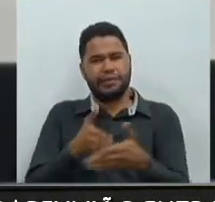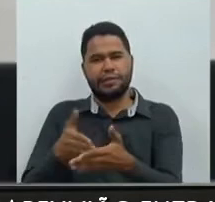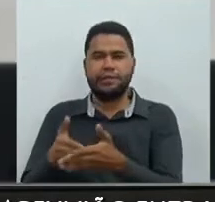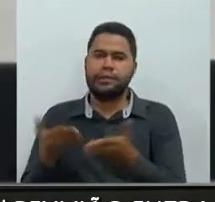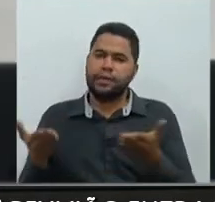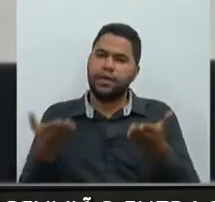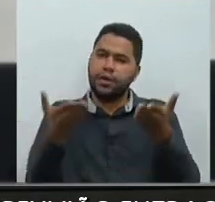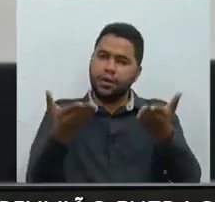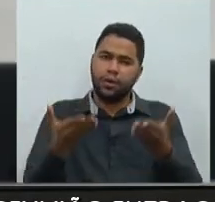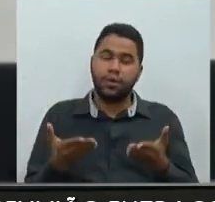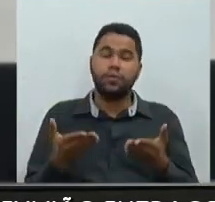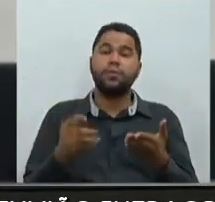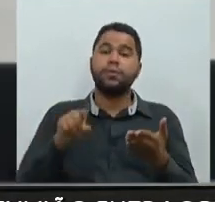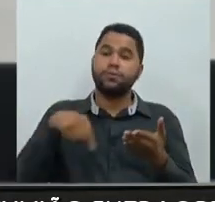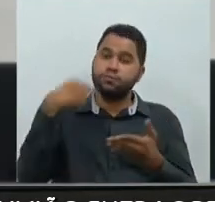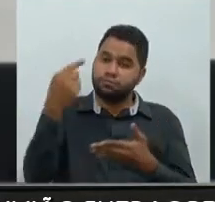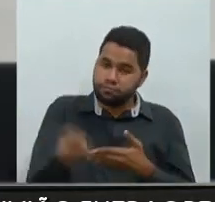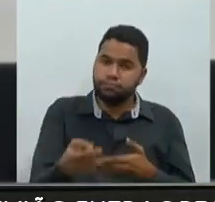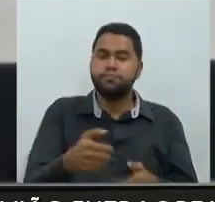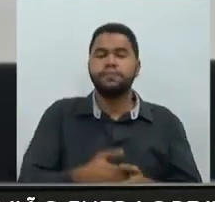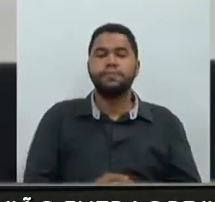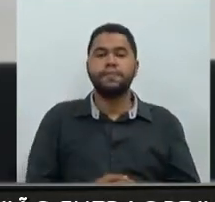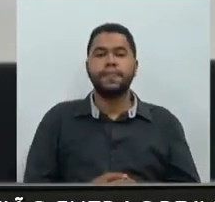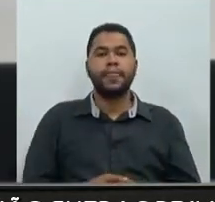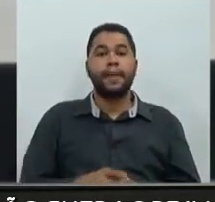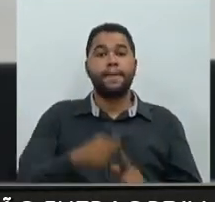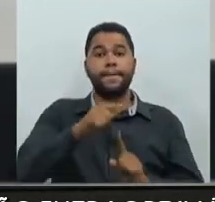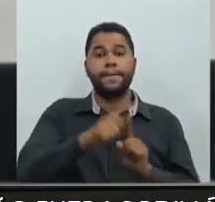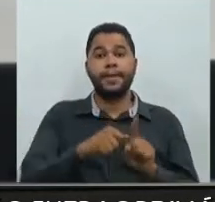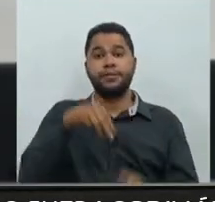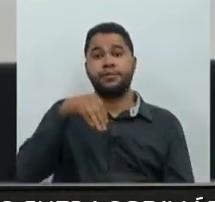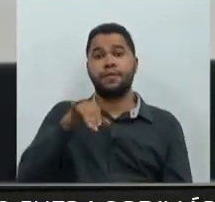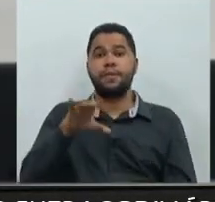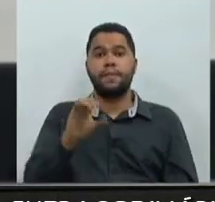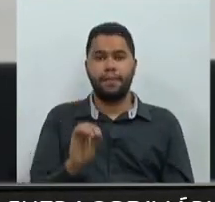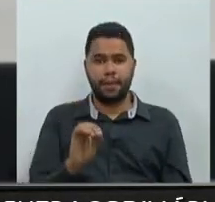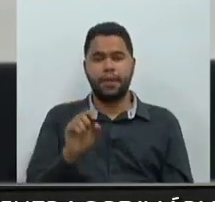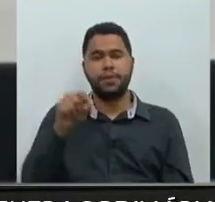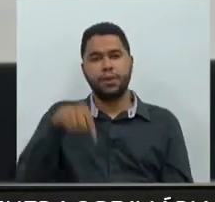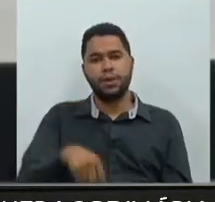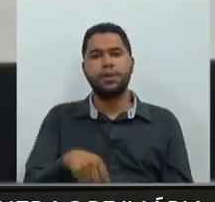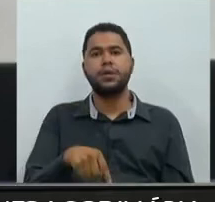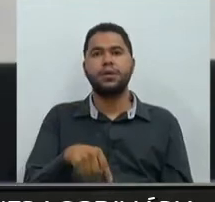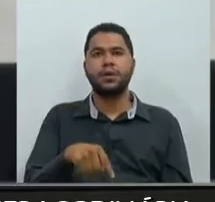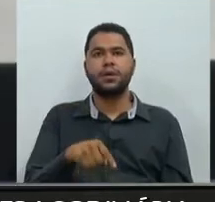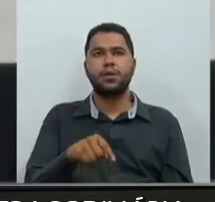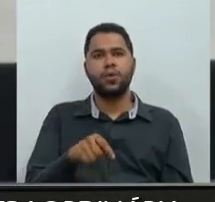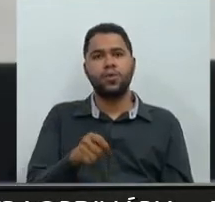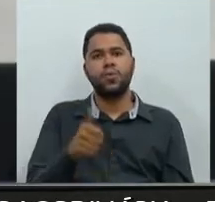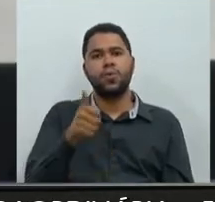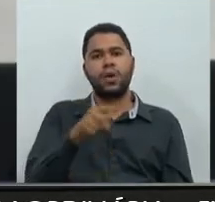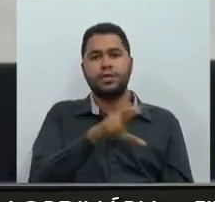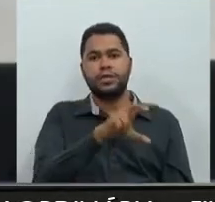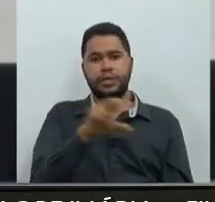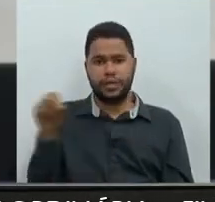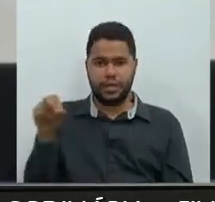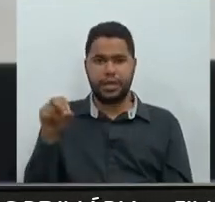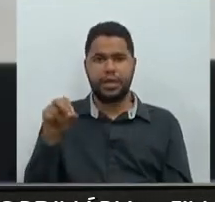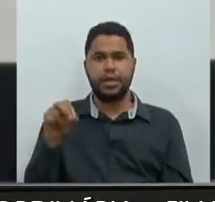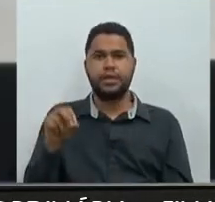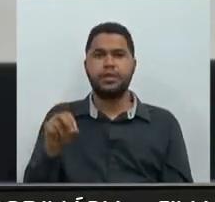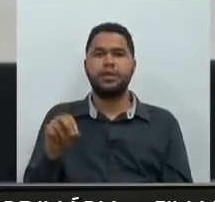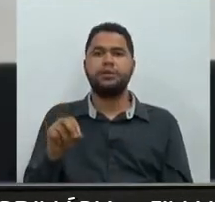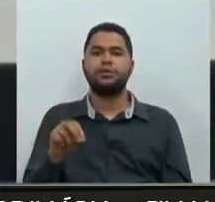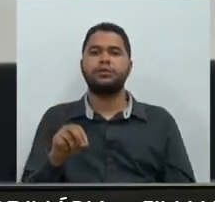aí o convite para a próxima audiência do mês de maio, onde estaremos aqui com as quase 500 APAES em Minas